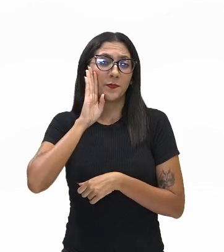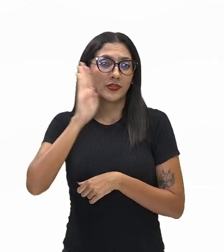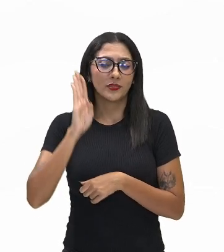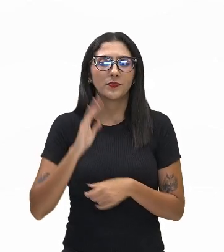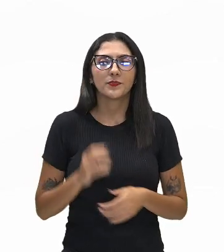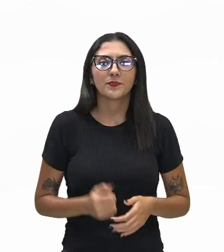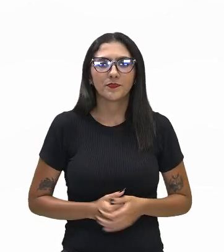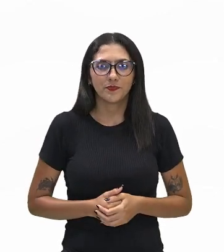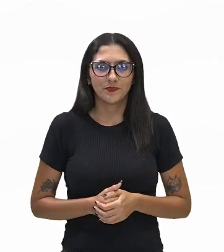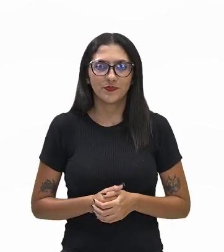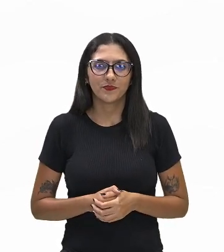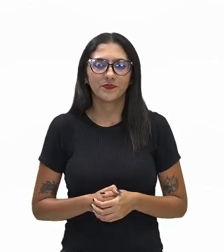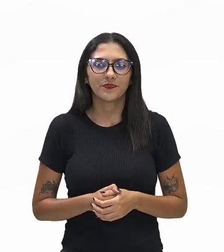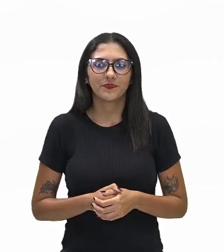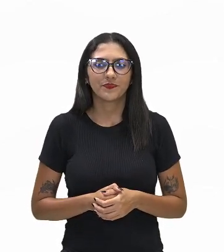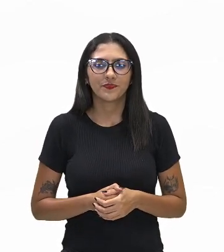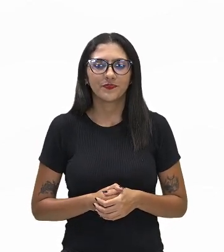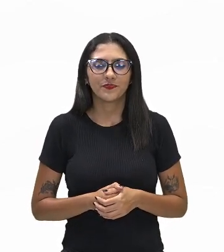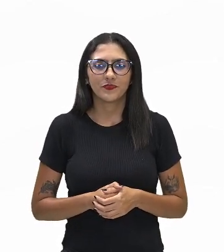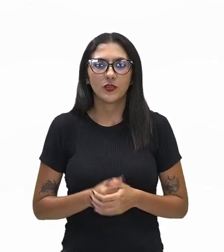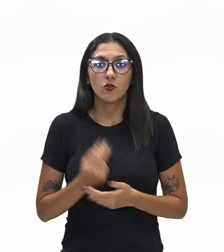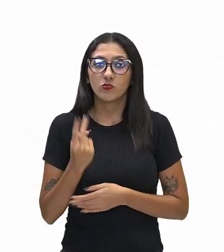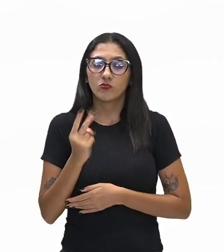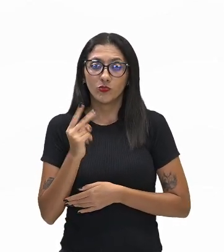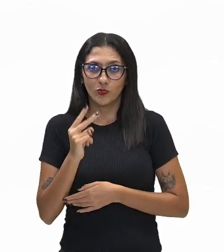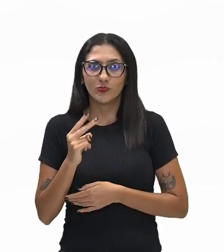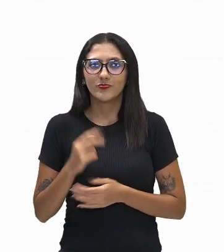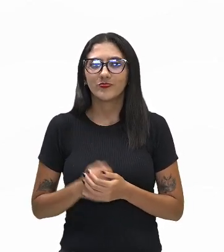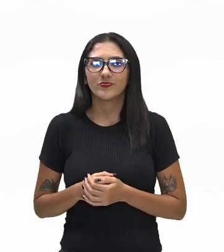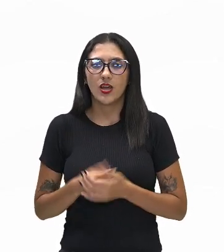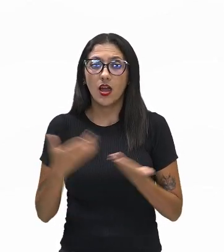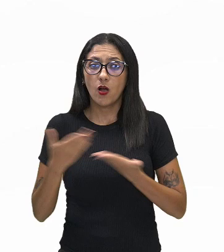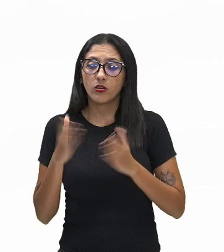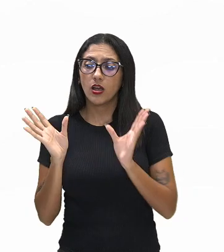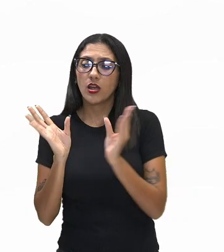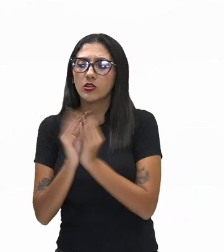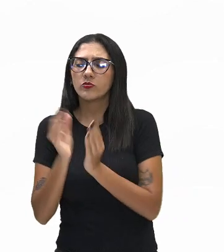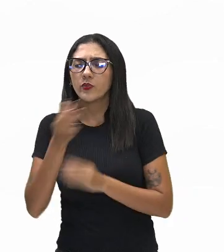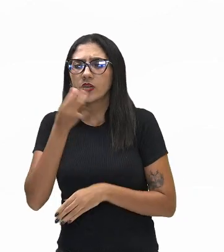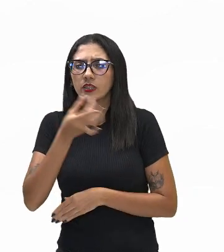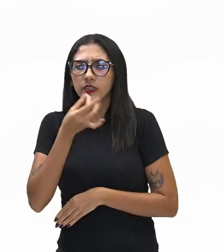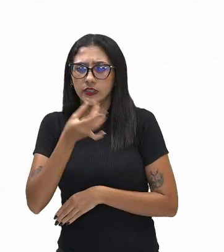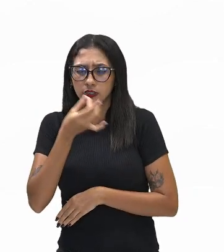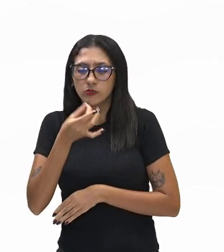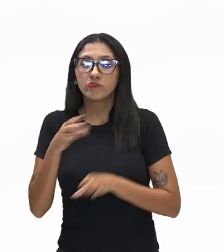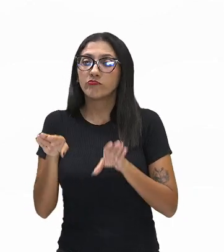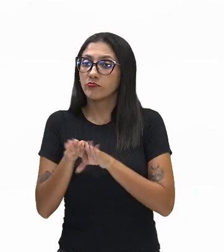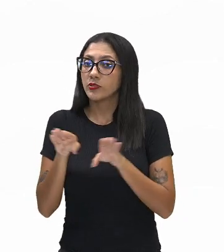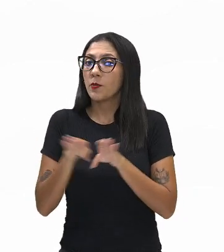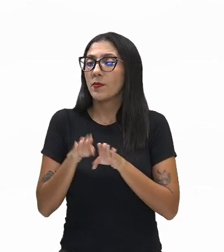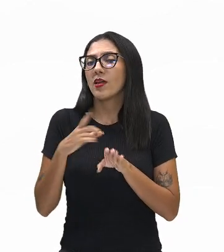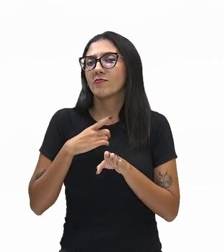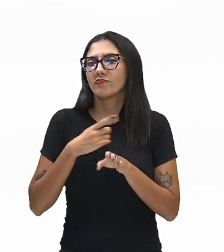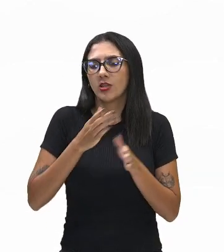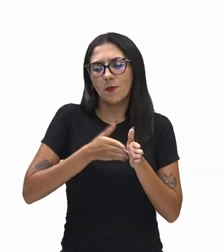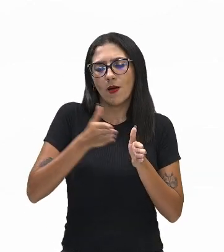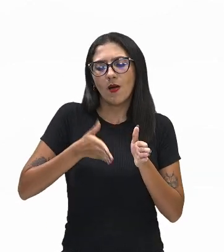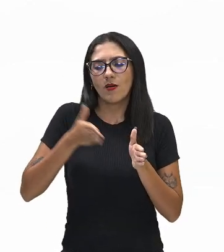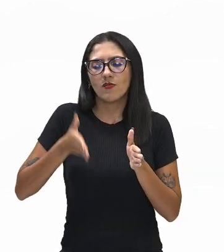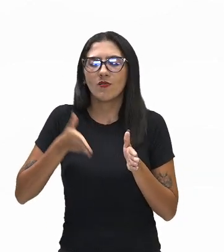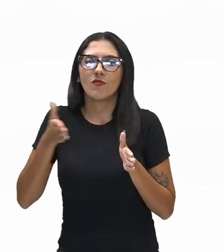diferença, então os dois também, né, a crítica também é assim. A resenha crítica